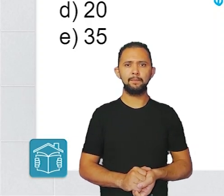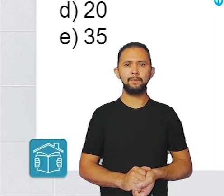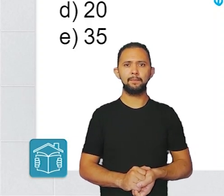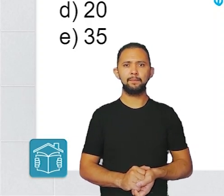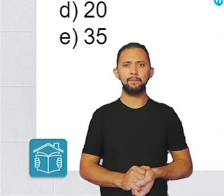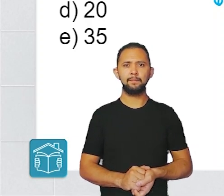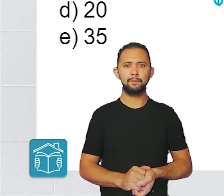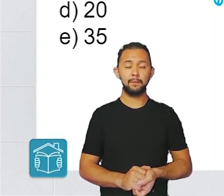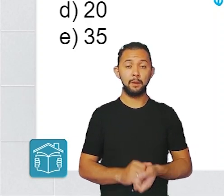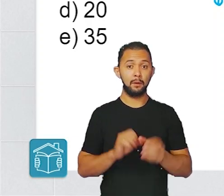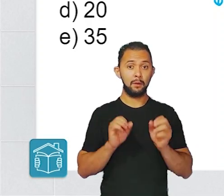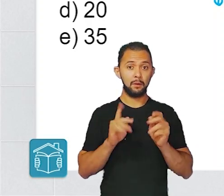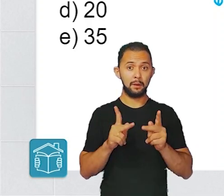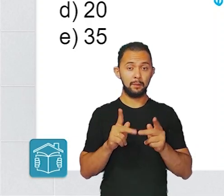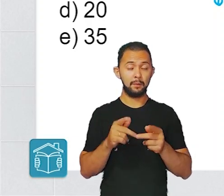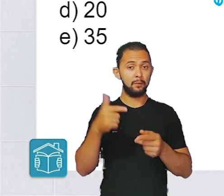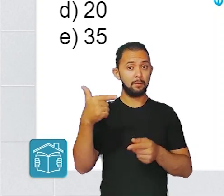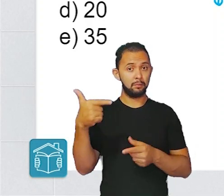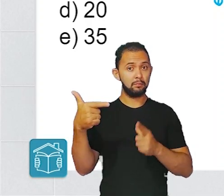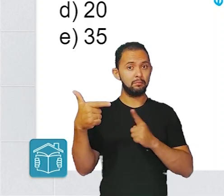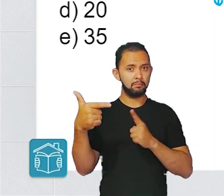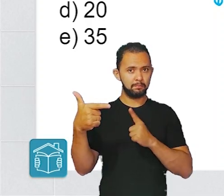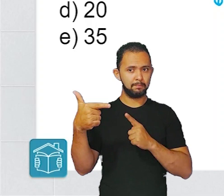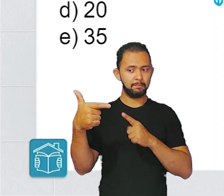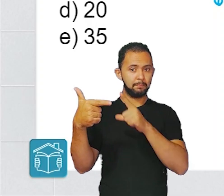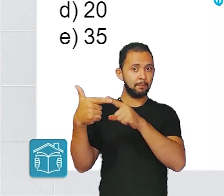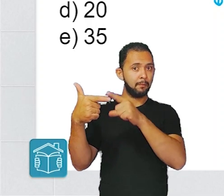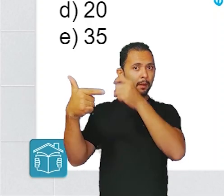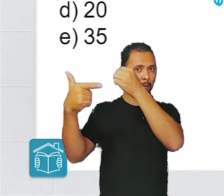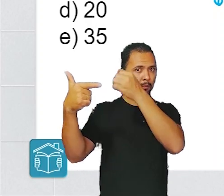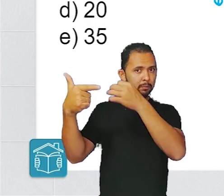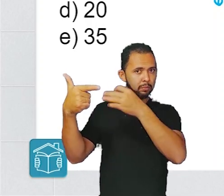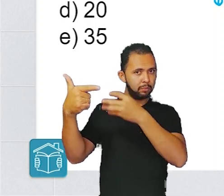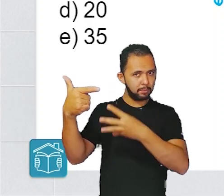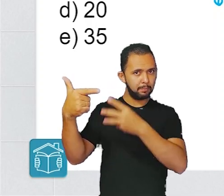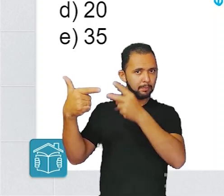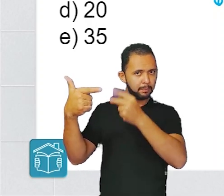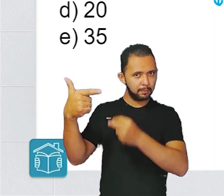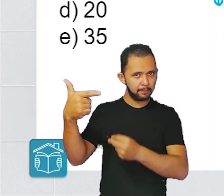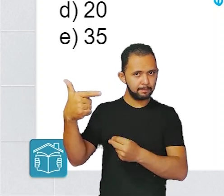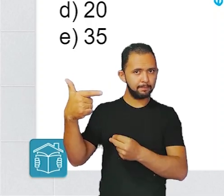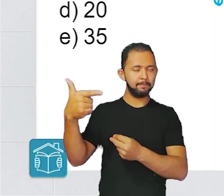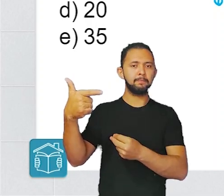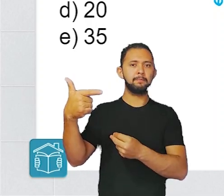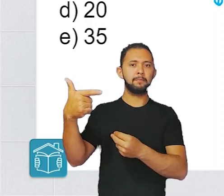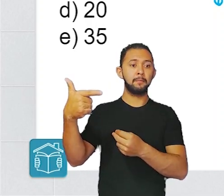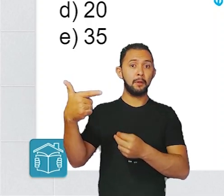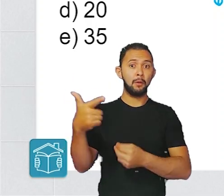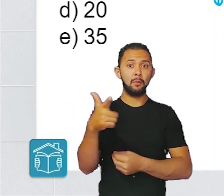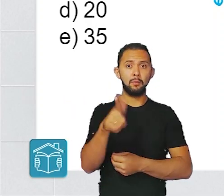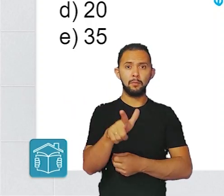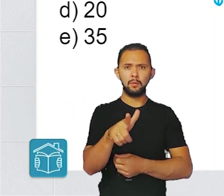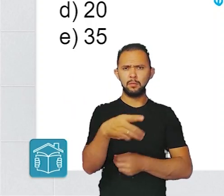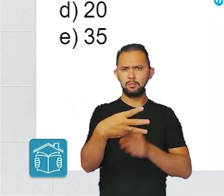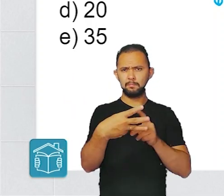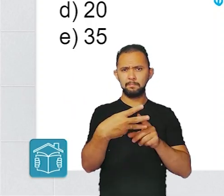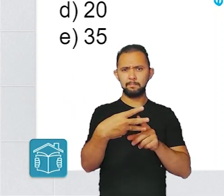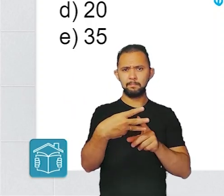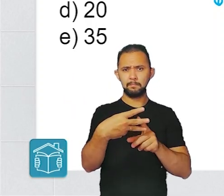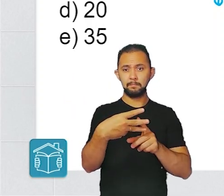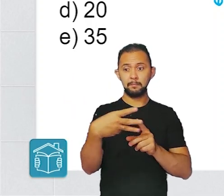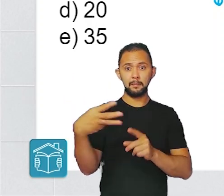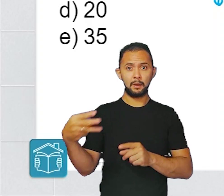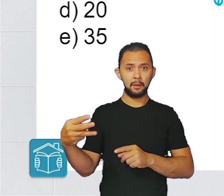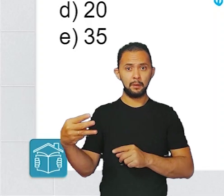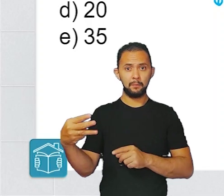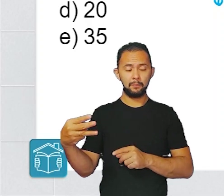ao mesmo tempo. Então, nós temos o 2 aparecendo várias vezes. Ó. Agora, o 3, se você observar, o 3 ele